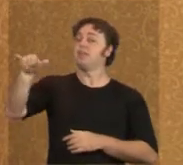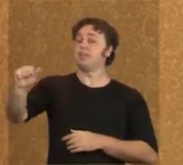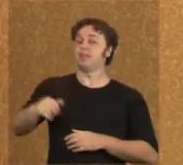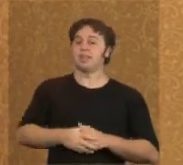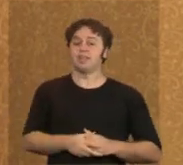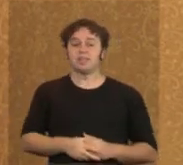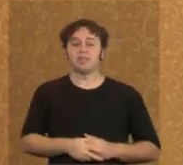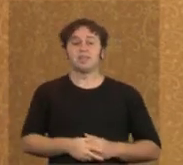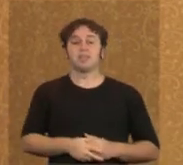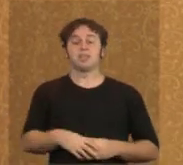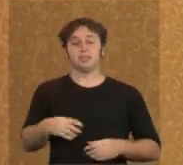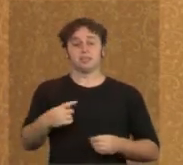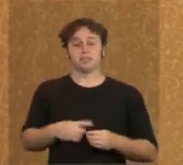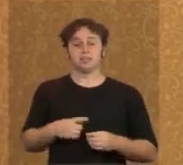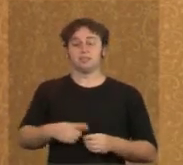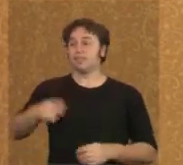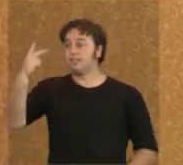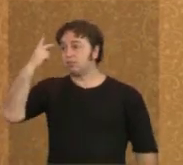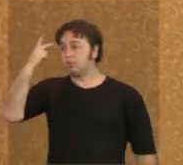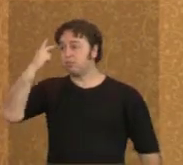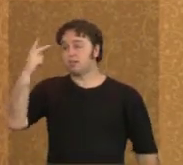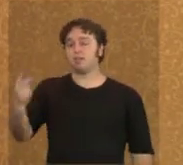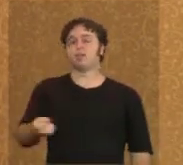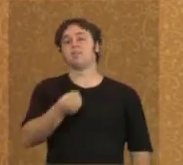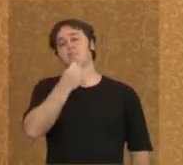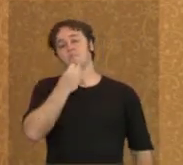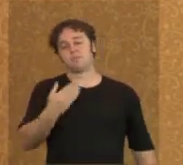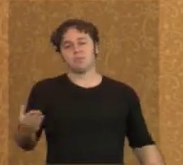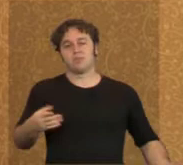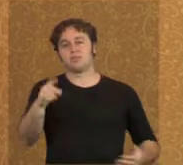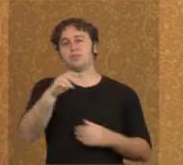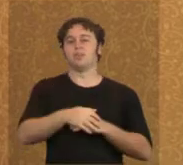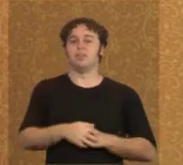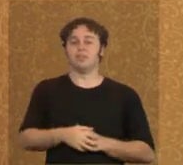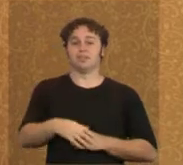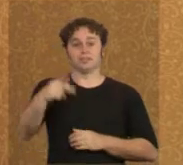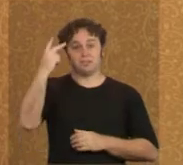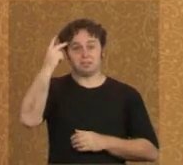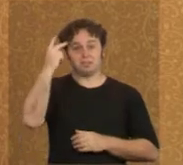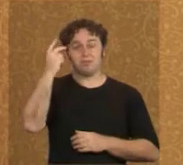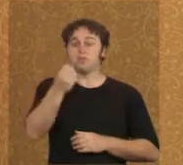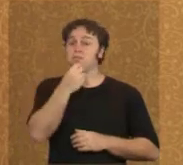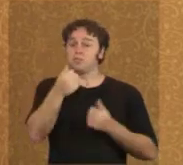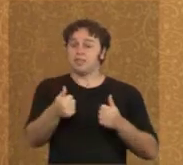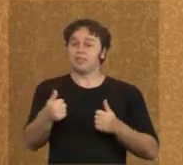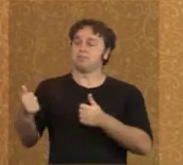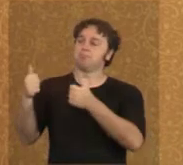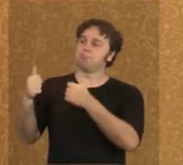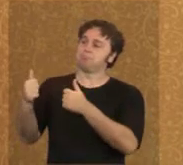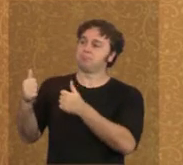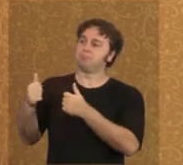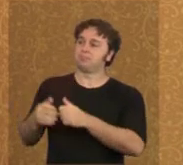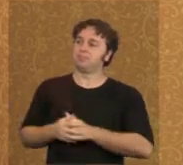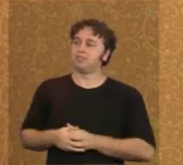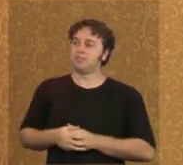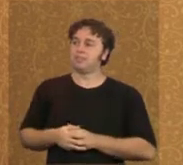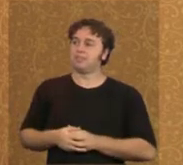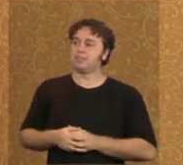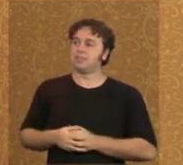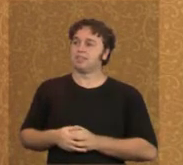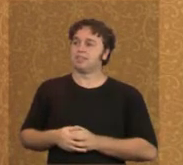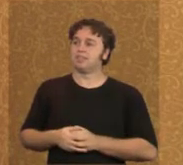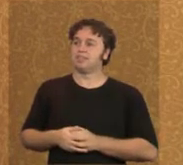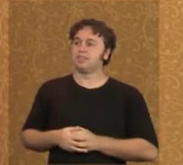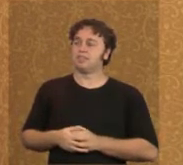está em Interlagos, Eulália? Interlagos. Ô, Zona Sul do meu coração, tudo bem, meu anjo? Tudo bem, eu tive aí quinta-feira,